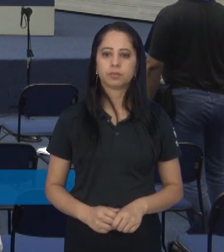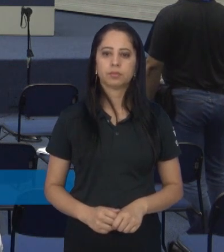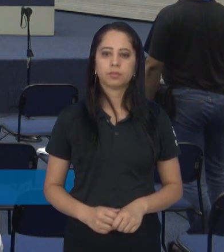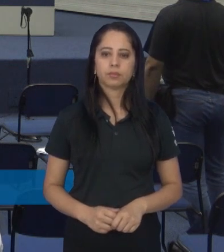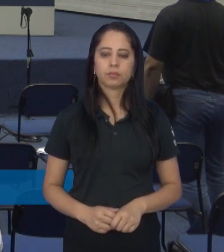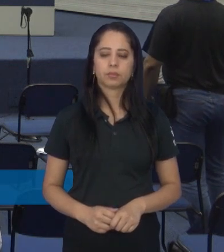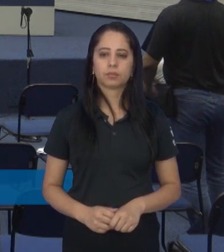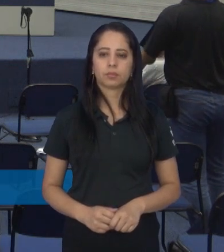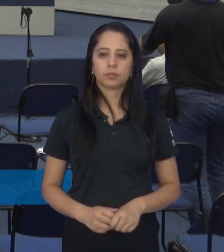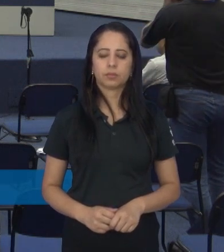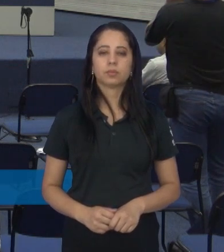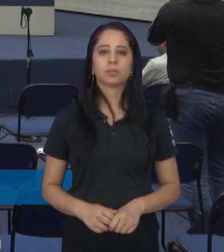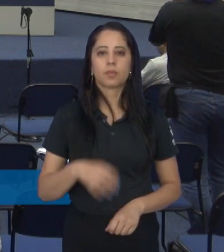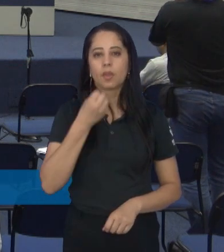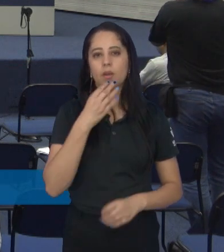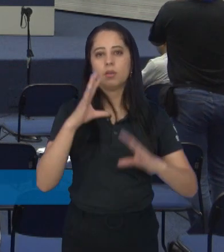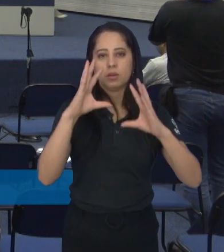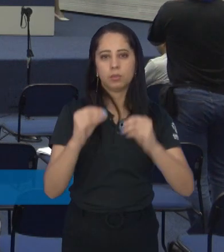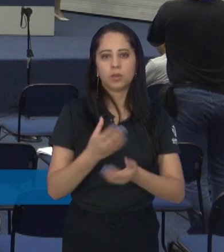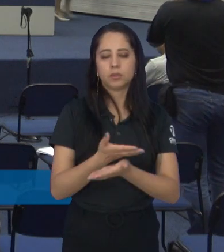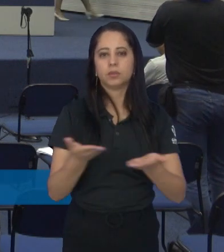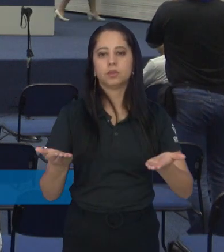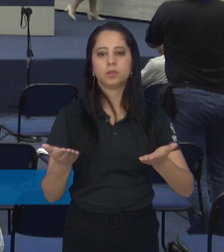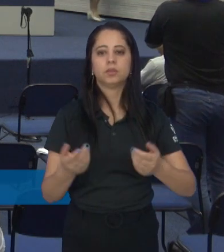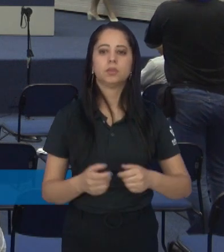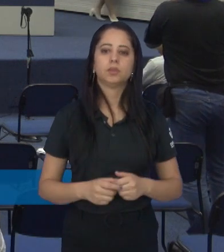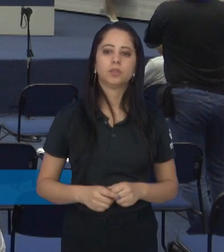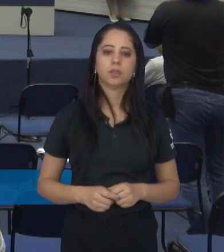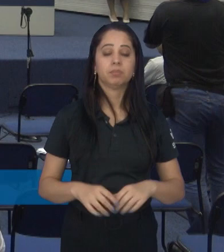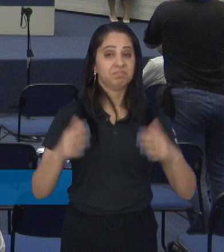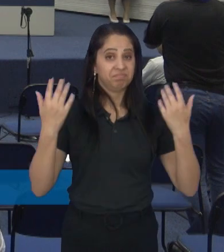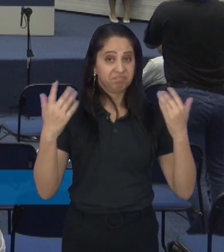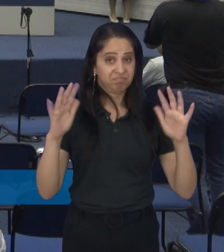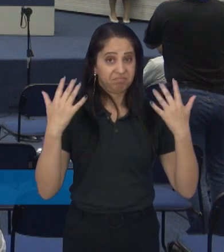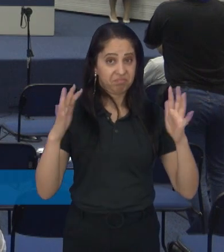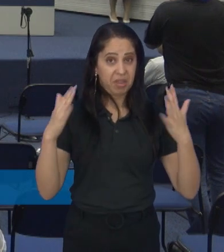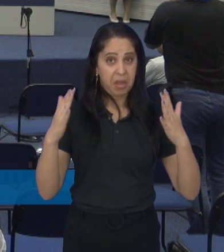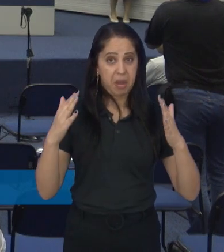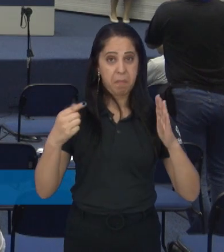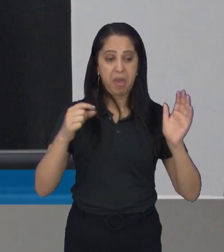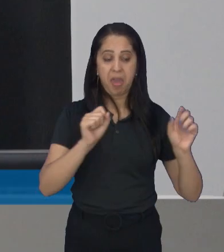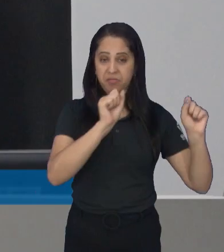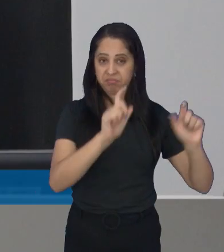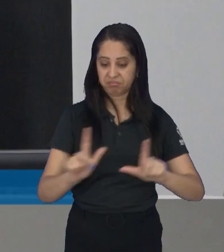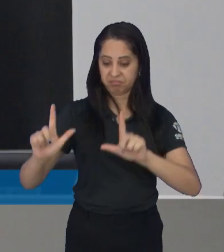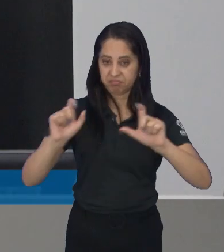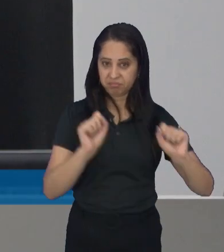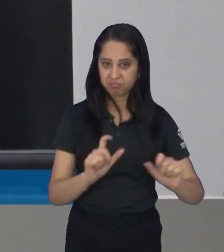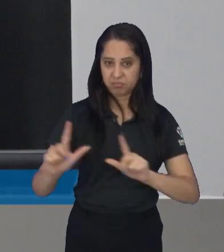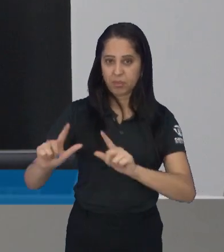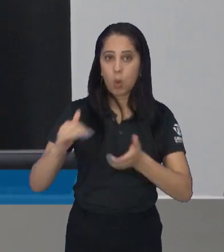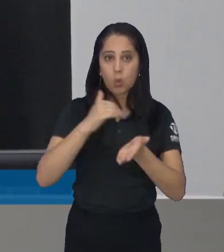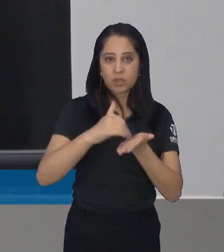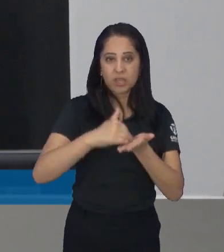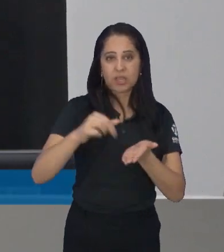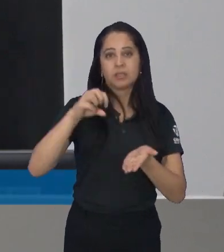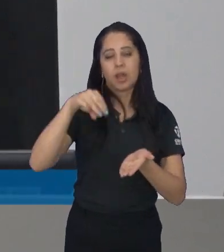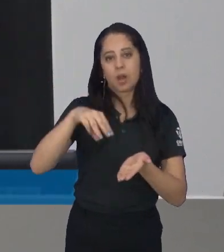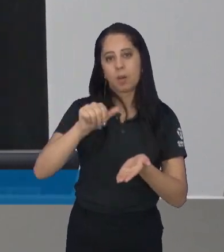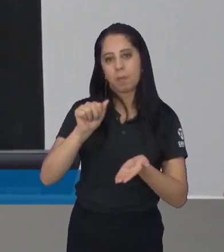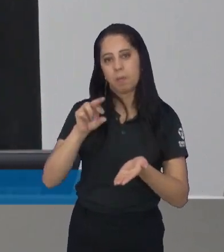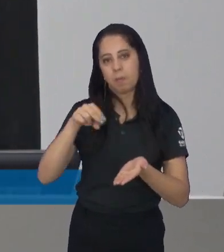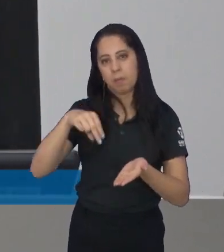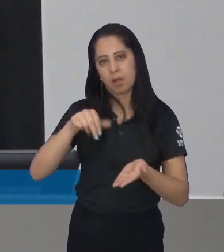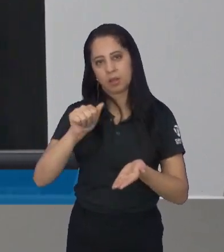obrigado boa noite a todos Parabéns Osvaldo pela apresentação secretário Manara nos deixou